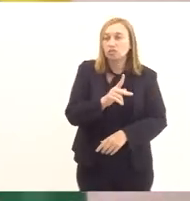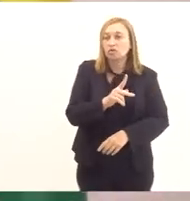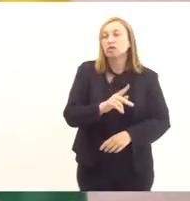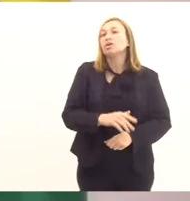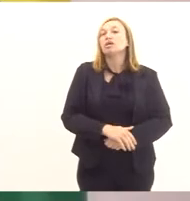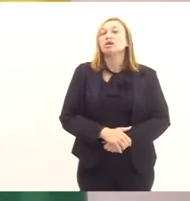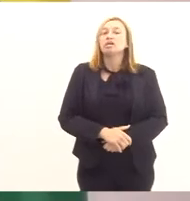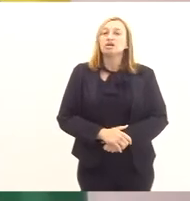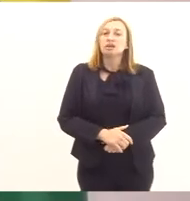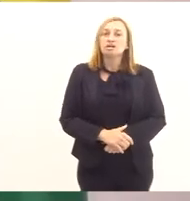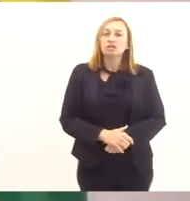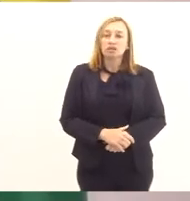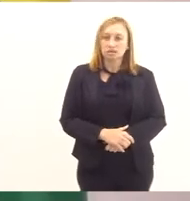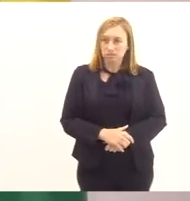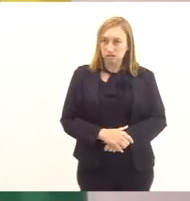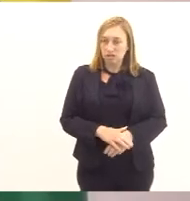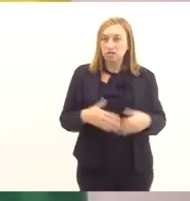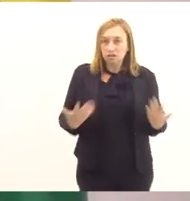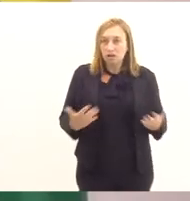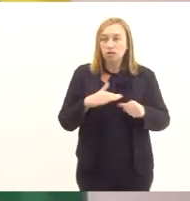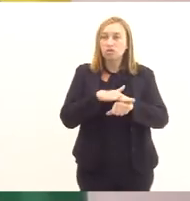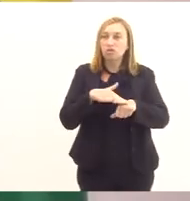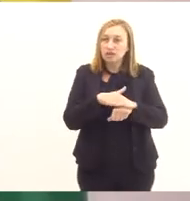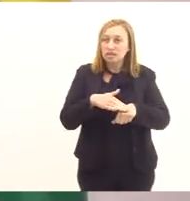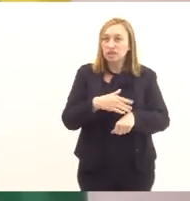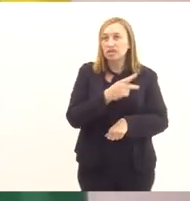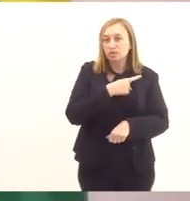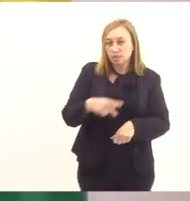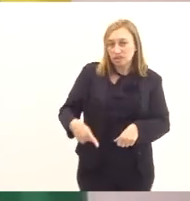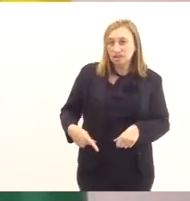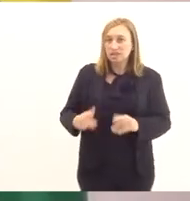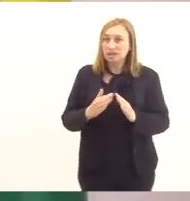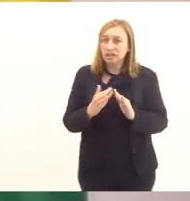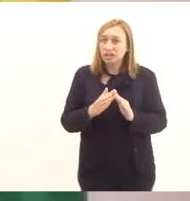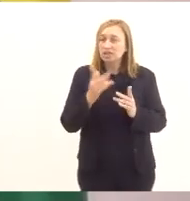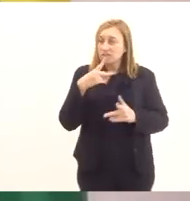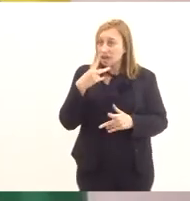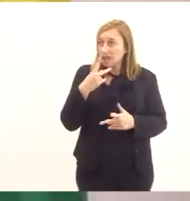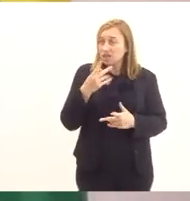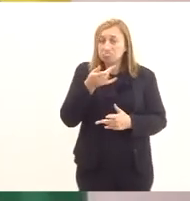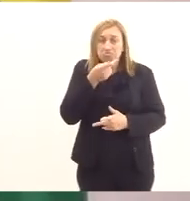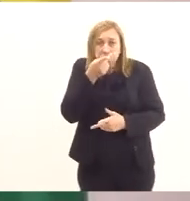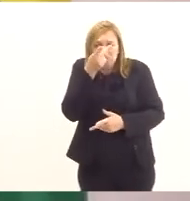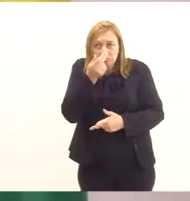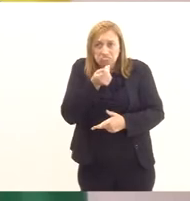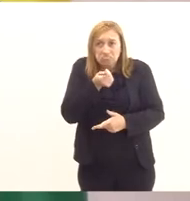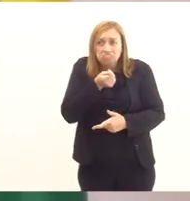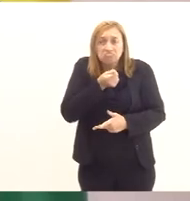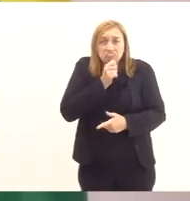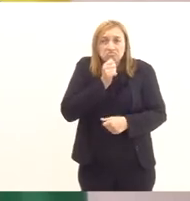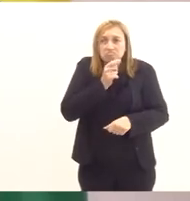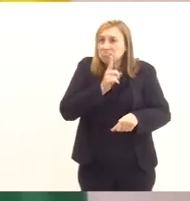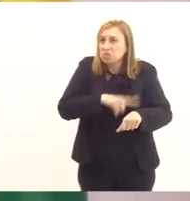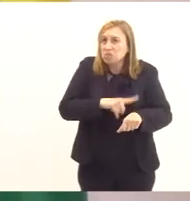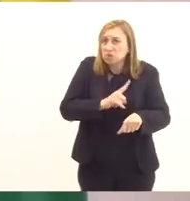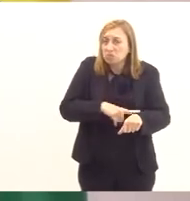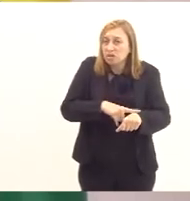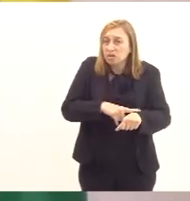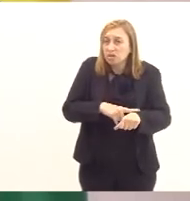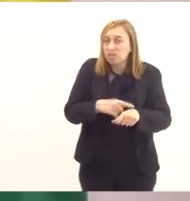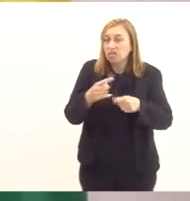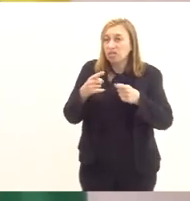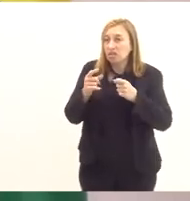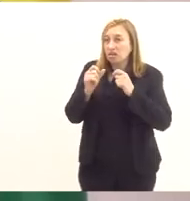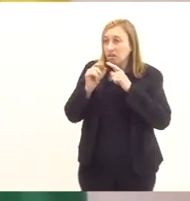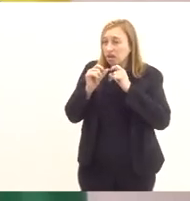petropolitano e eu conversei com o presidente deixei claro que em nenhum momento nós politize Samus a